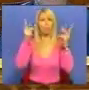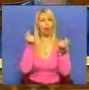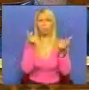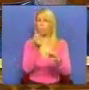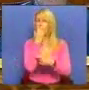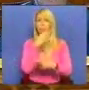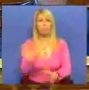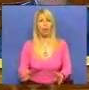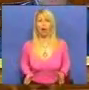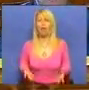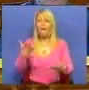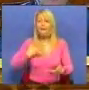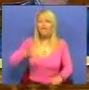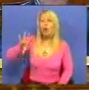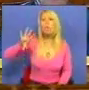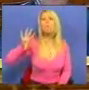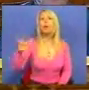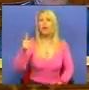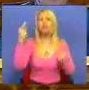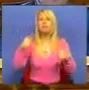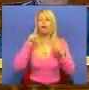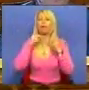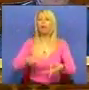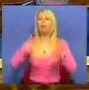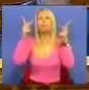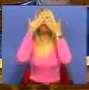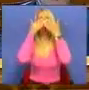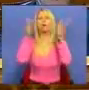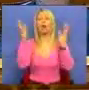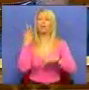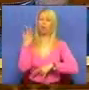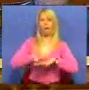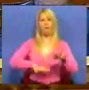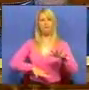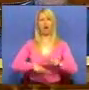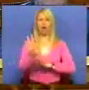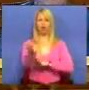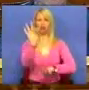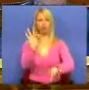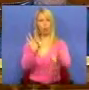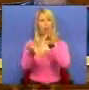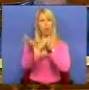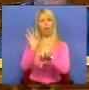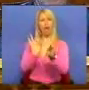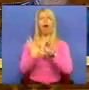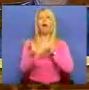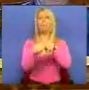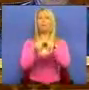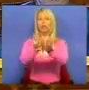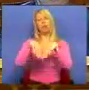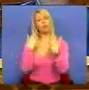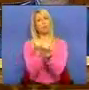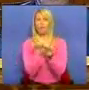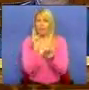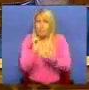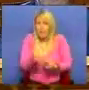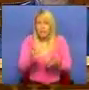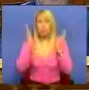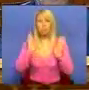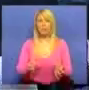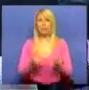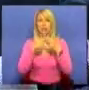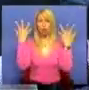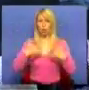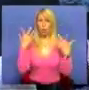liberdade democrática para fazer escolhas nas políticas sociais e para isso precisa ter as contas públicas em ordem. É por isso que eu